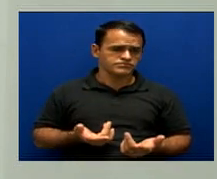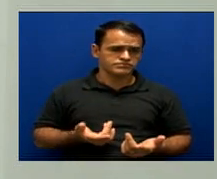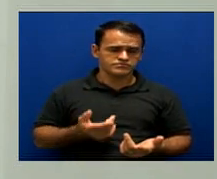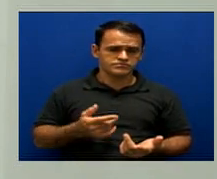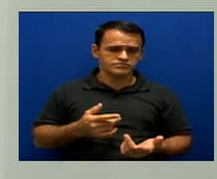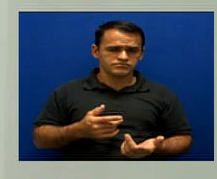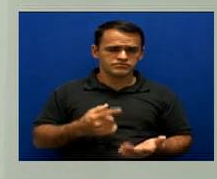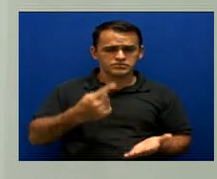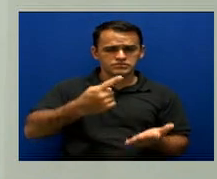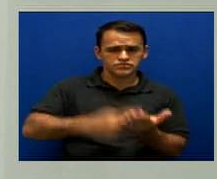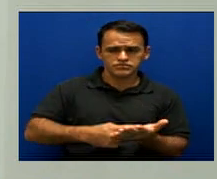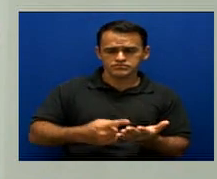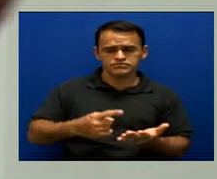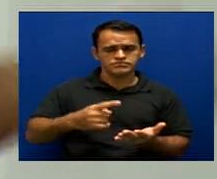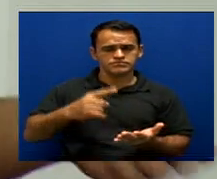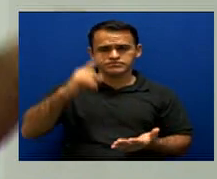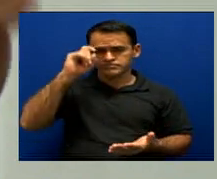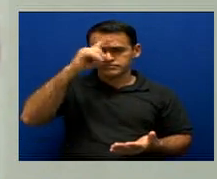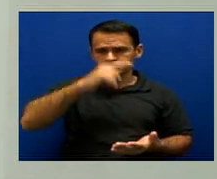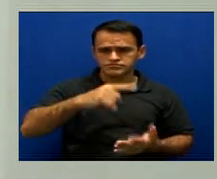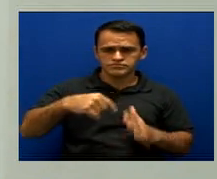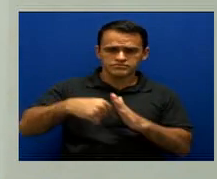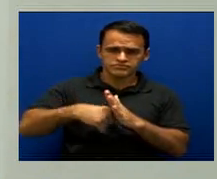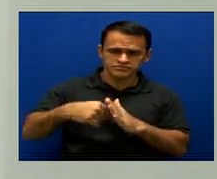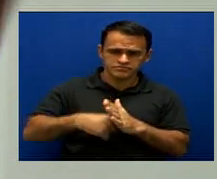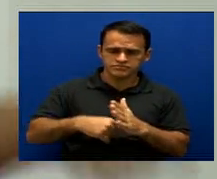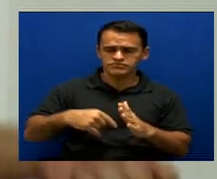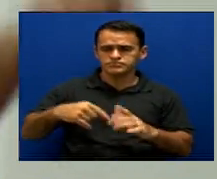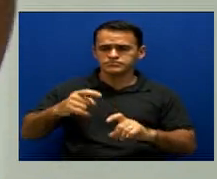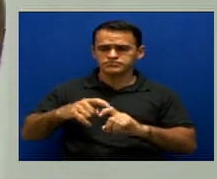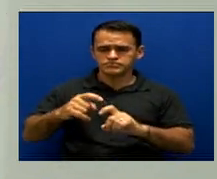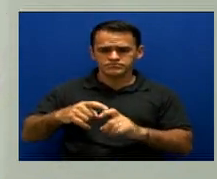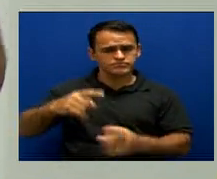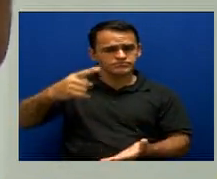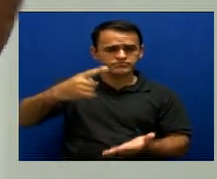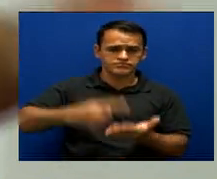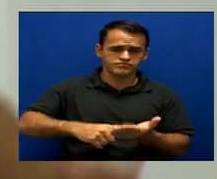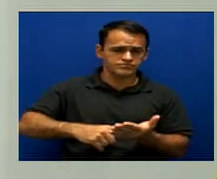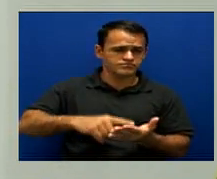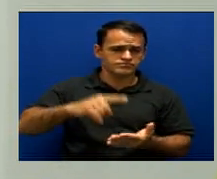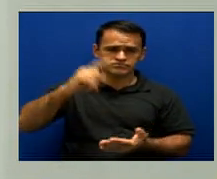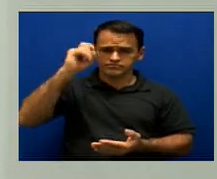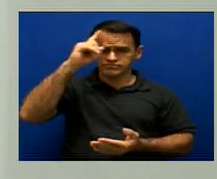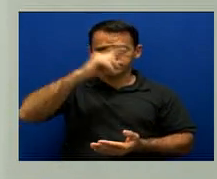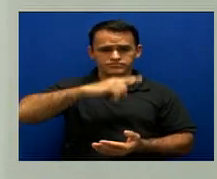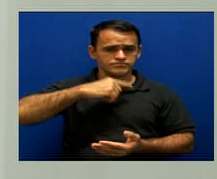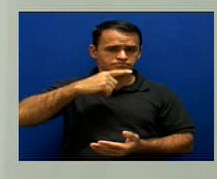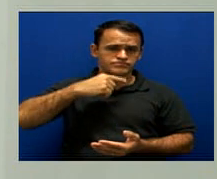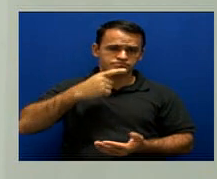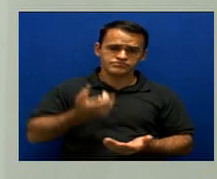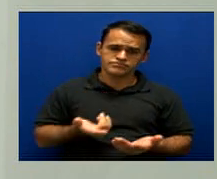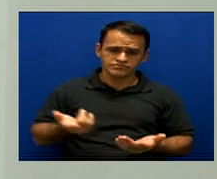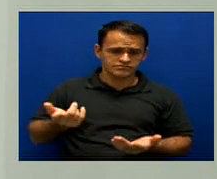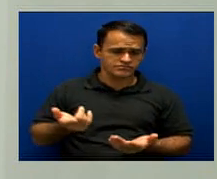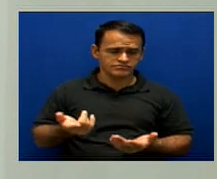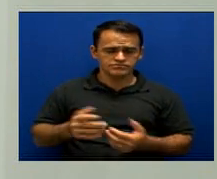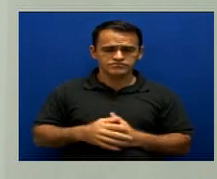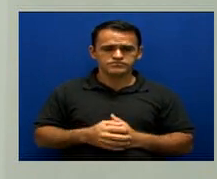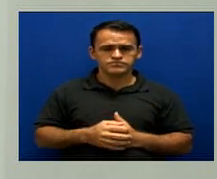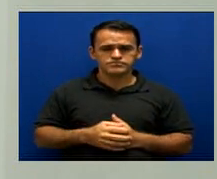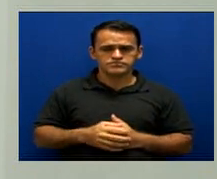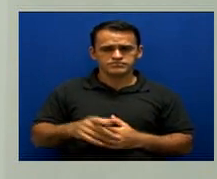agendamento de mais de mais exames de mais médicos demais isso demais águias futuramente vai ser eleito na próxima eleição então